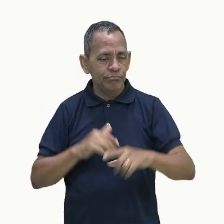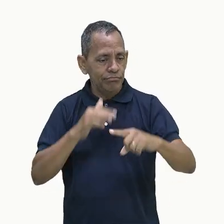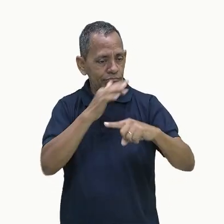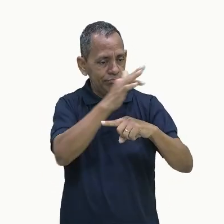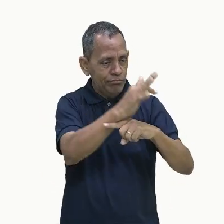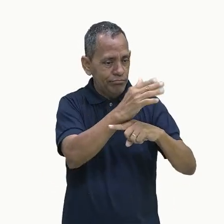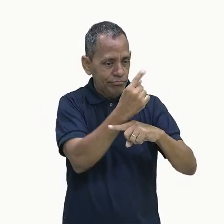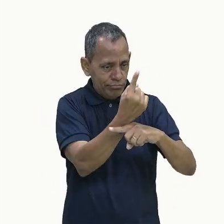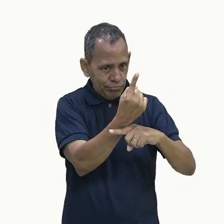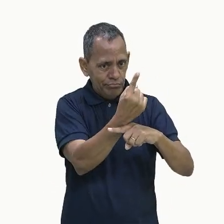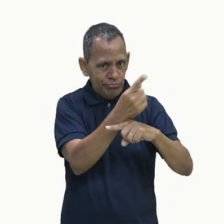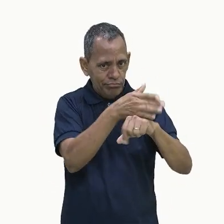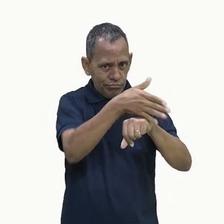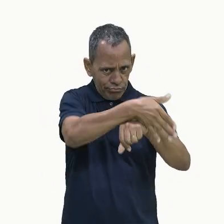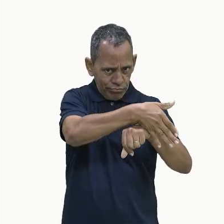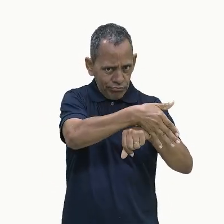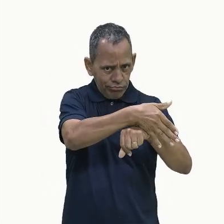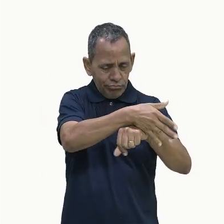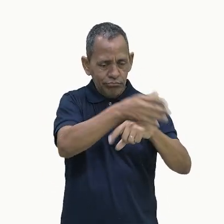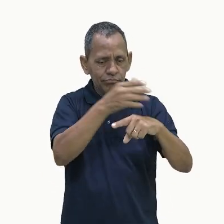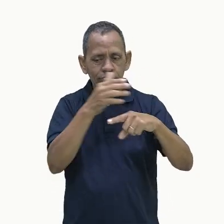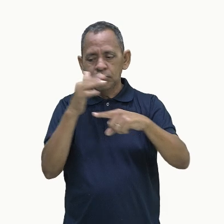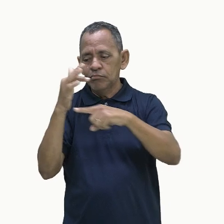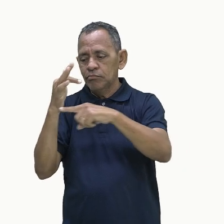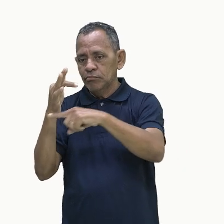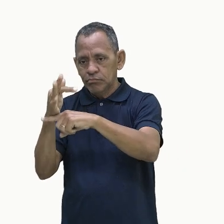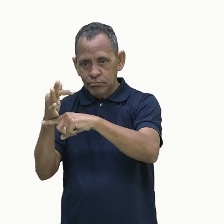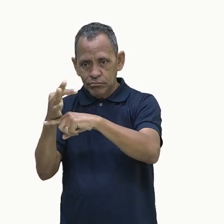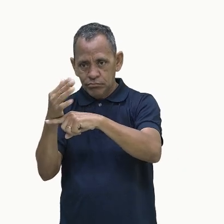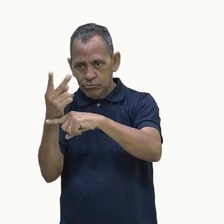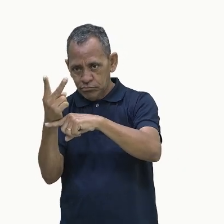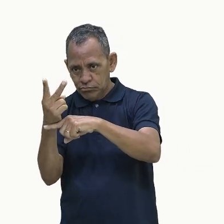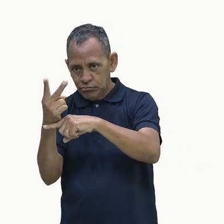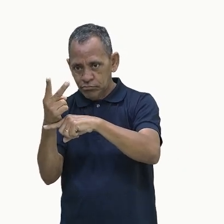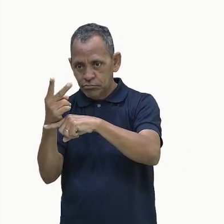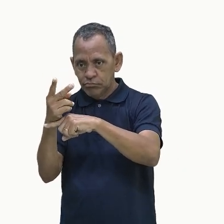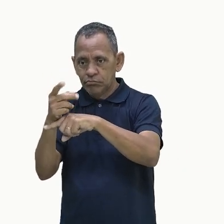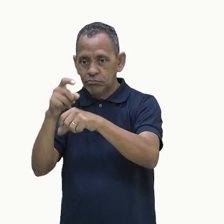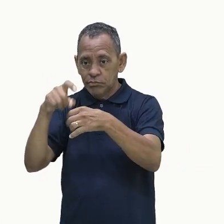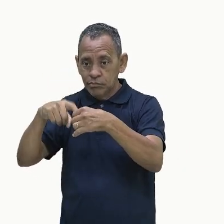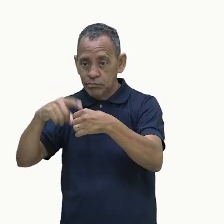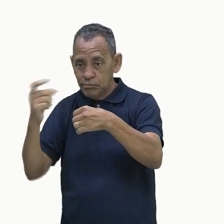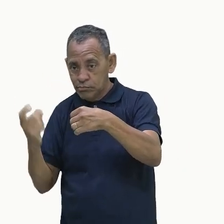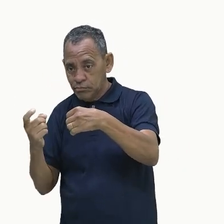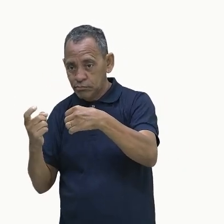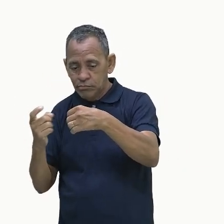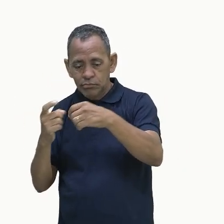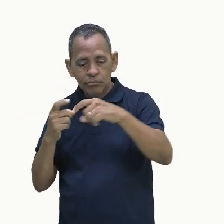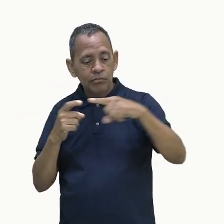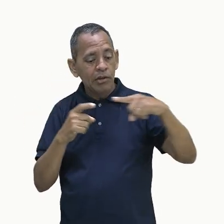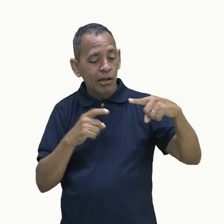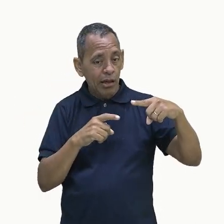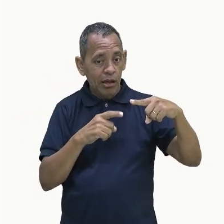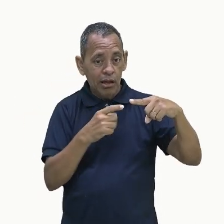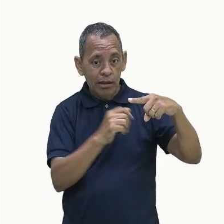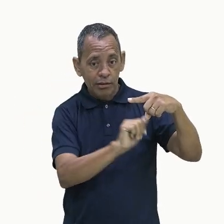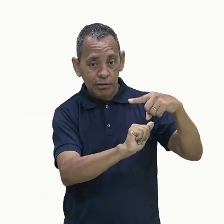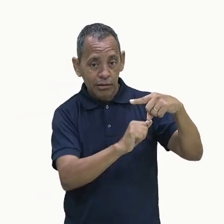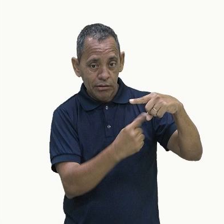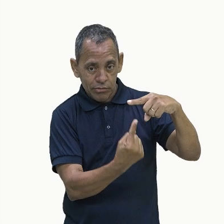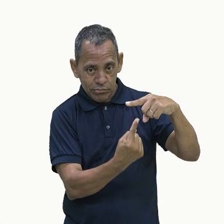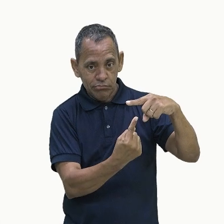de entrada. Força 2 vai ser a de saída. A área 1 vale A e a área